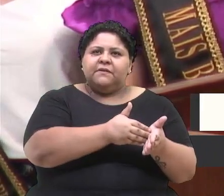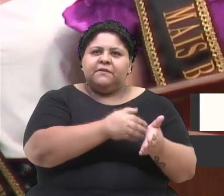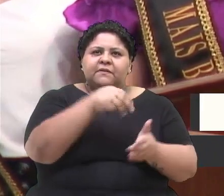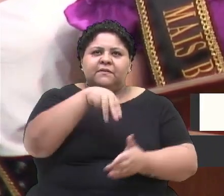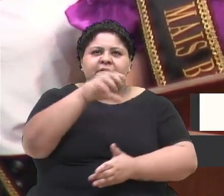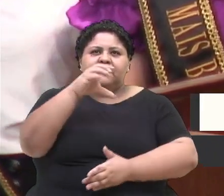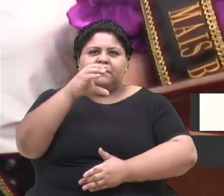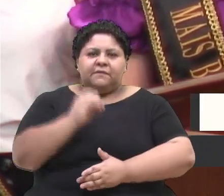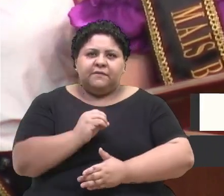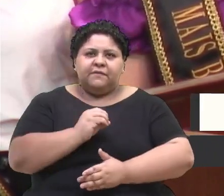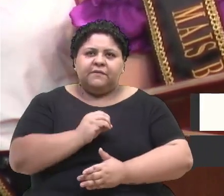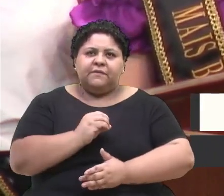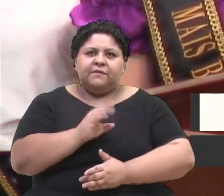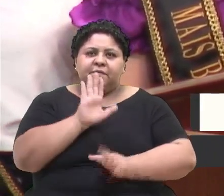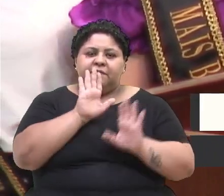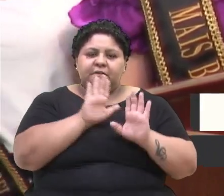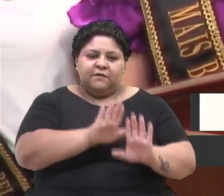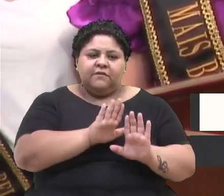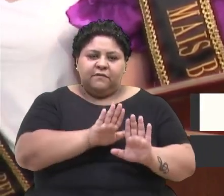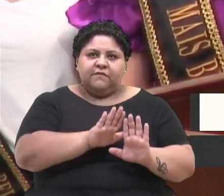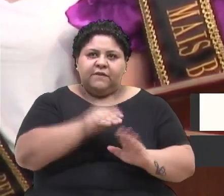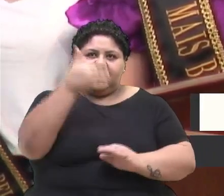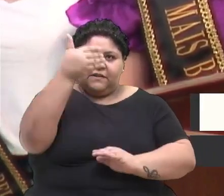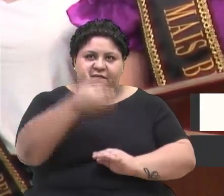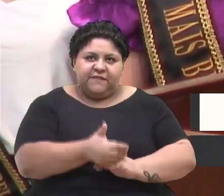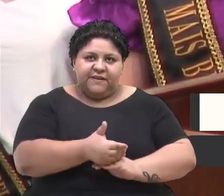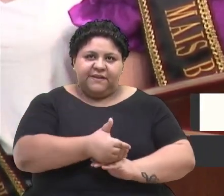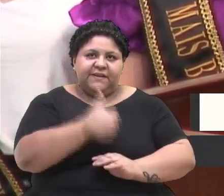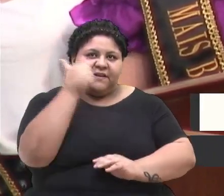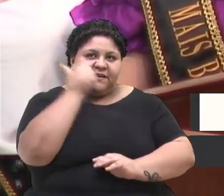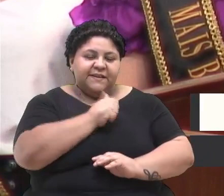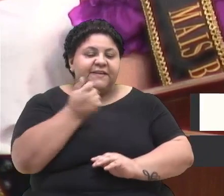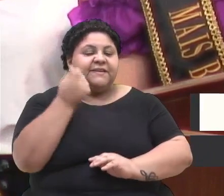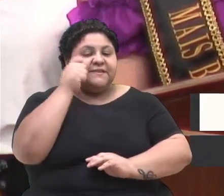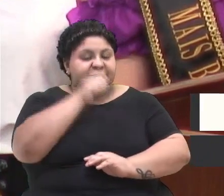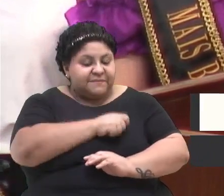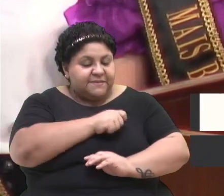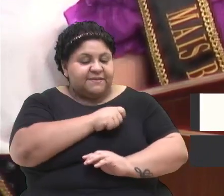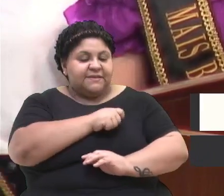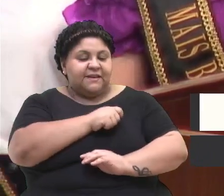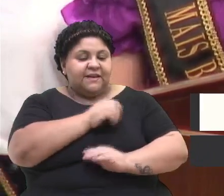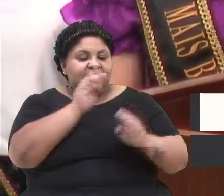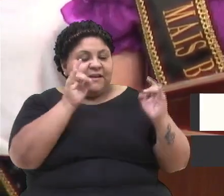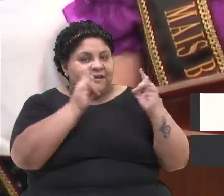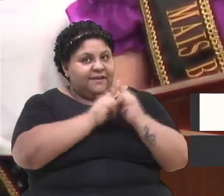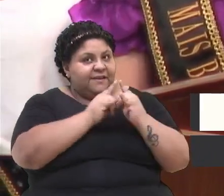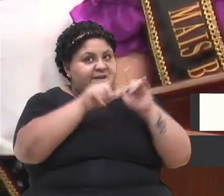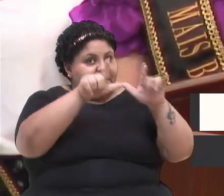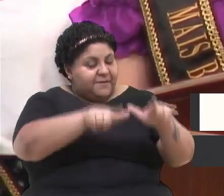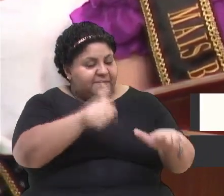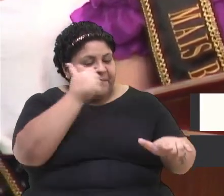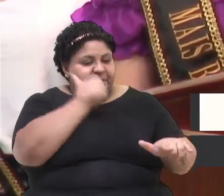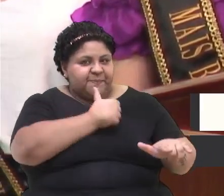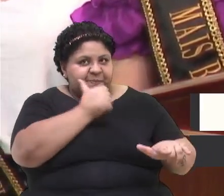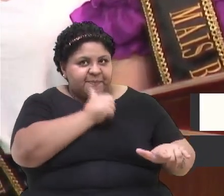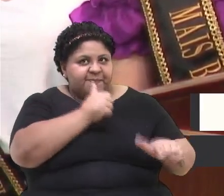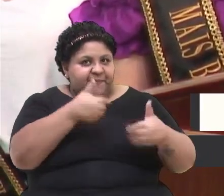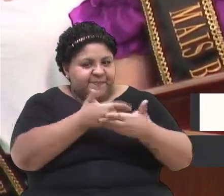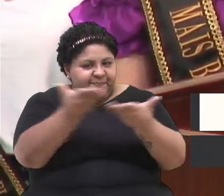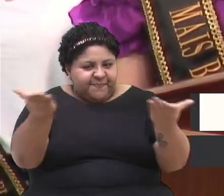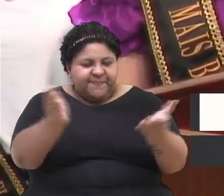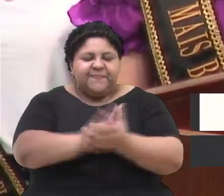março, eu vou ficar no comando aí da mulherada. Se precisarem alguma coisa da UAB, do Departamento Feminino, tem à